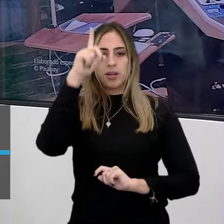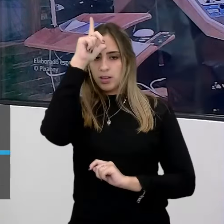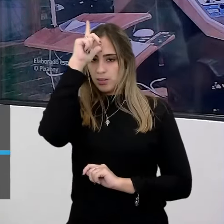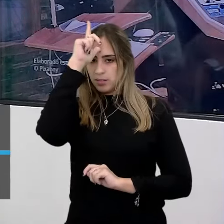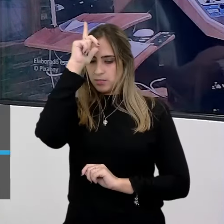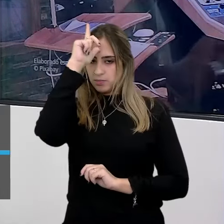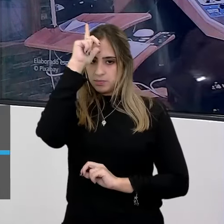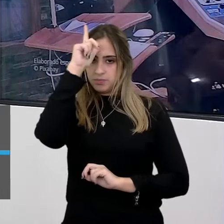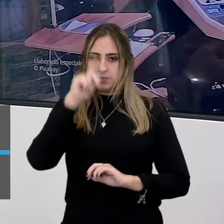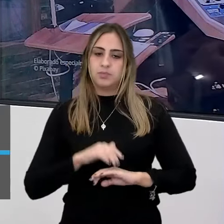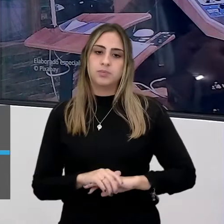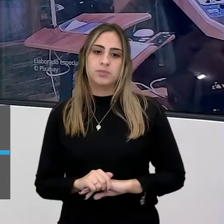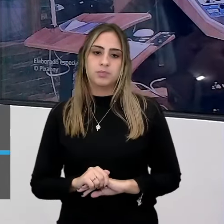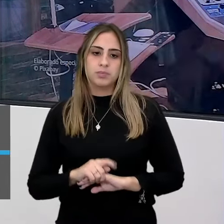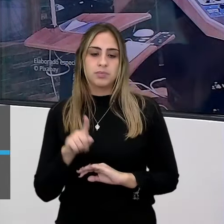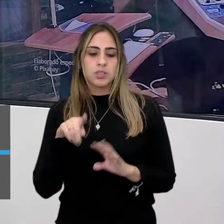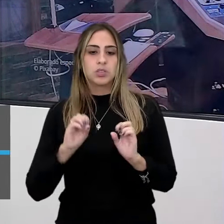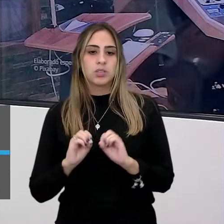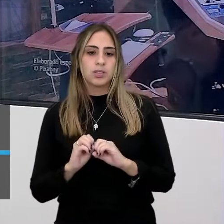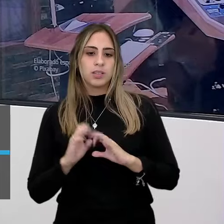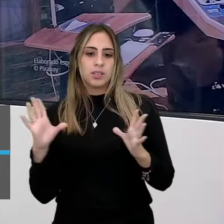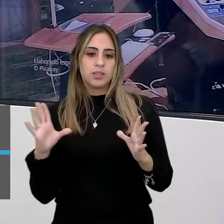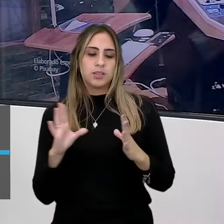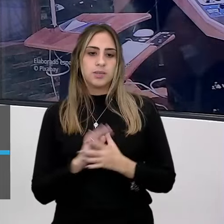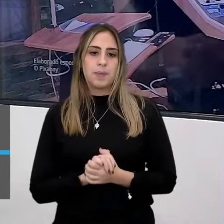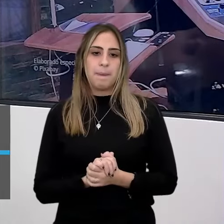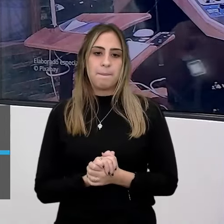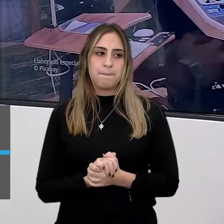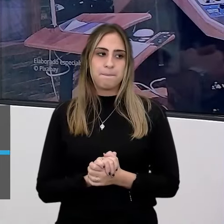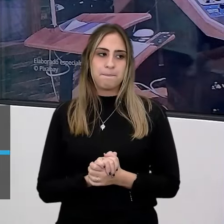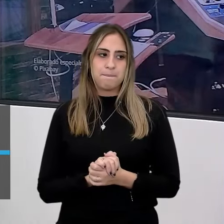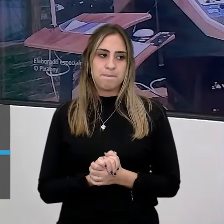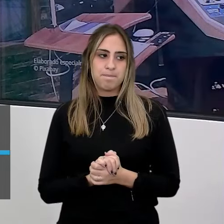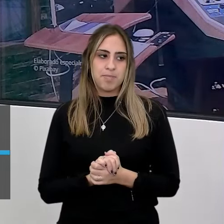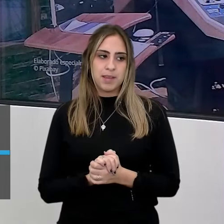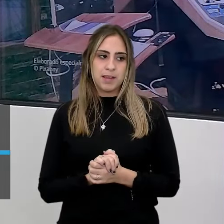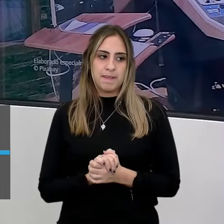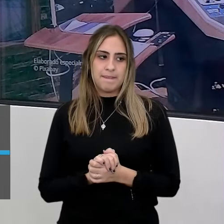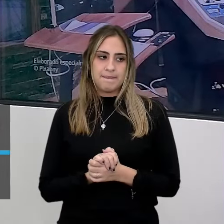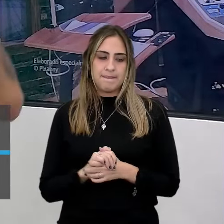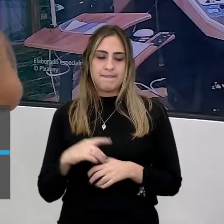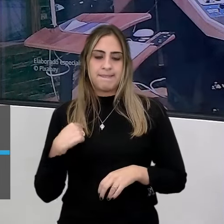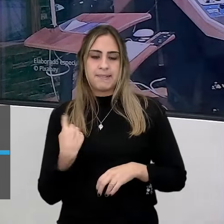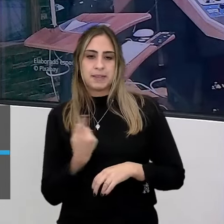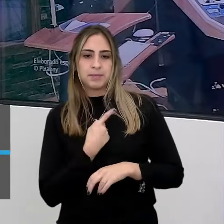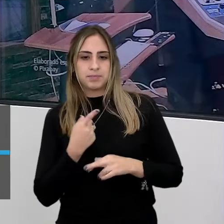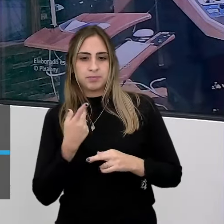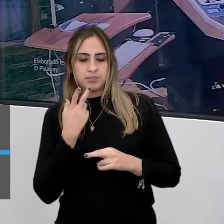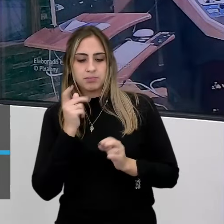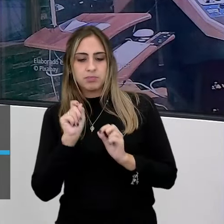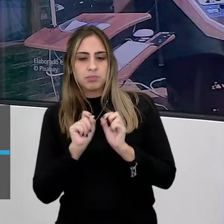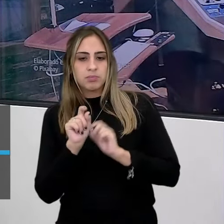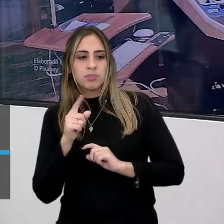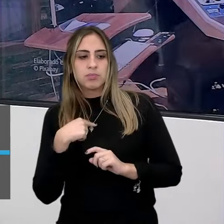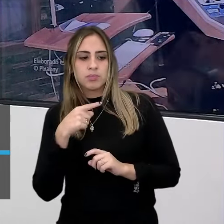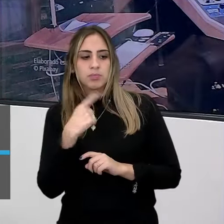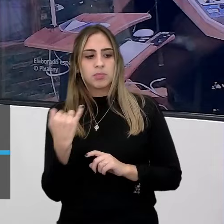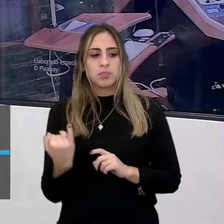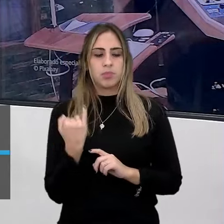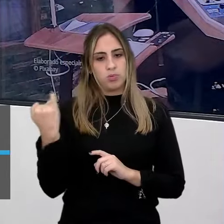só que a vida é uma caixinha de surpresas na Alemanha ele entra na Bauhaus e que é uma escola de arte bastante